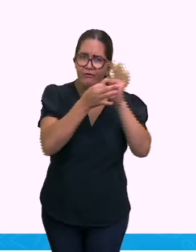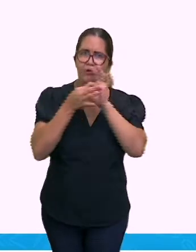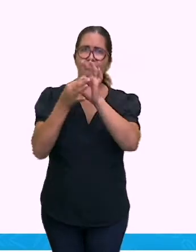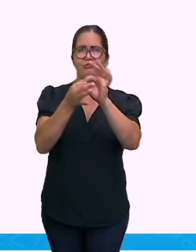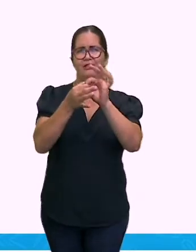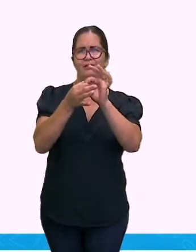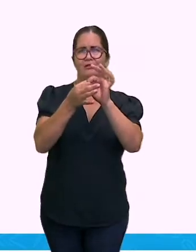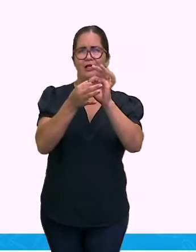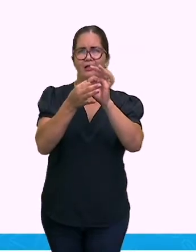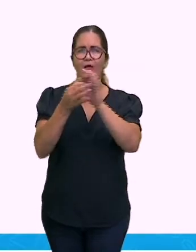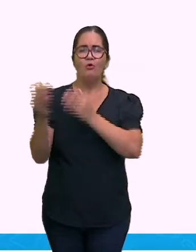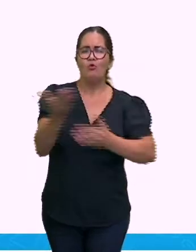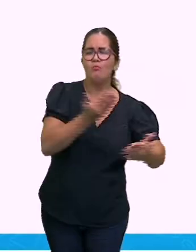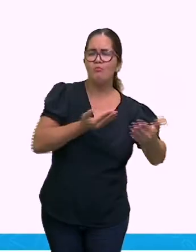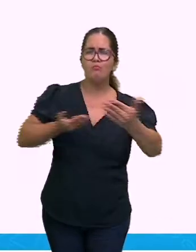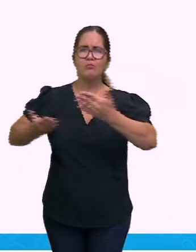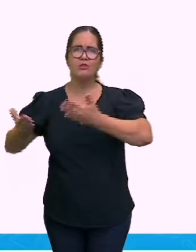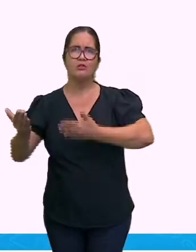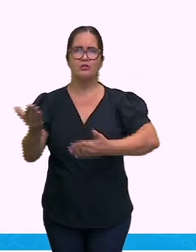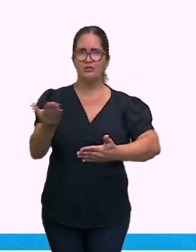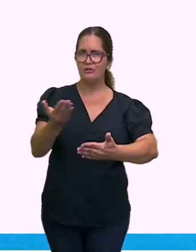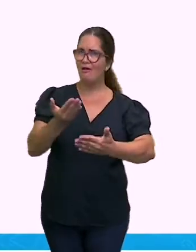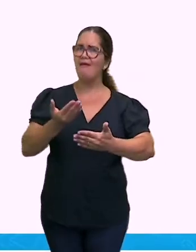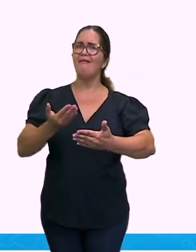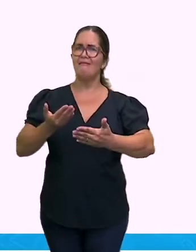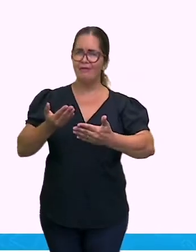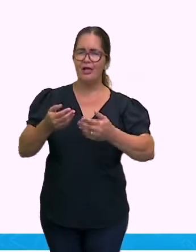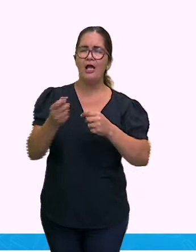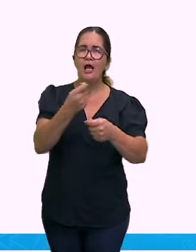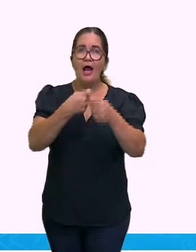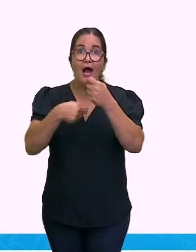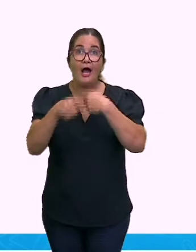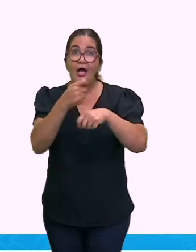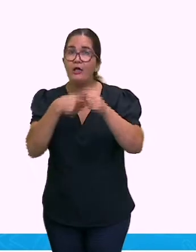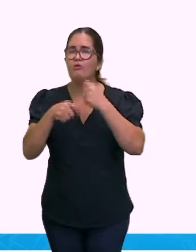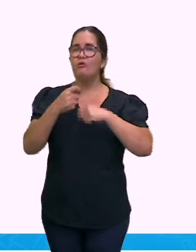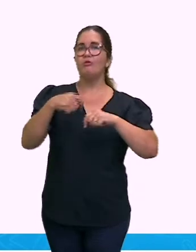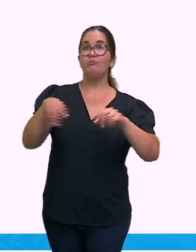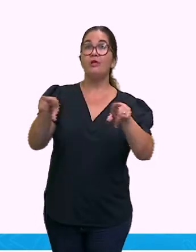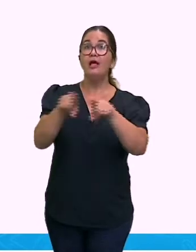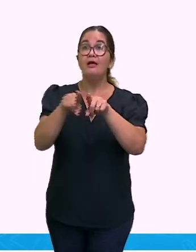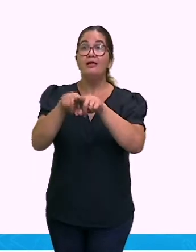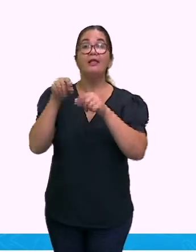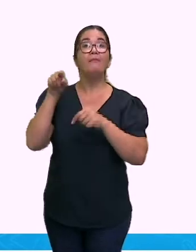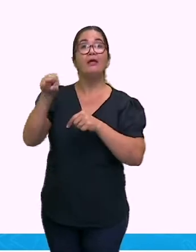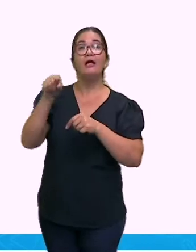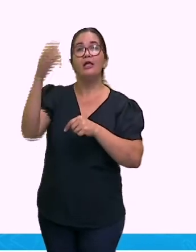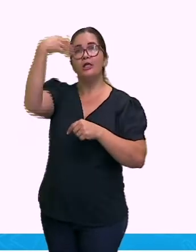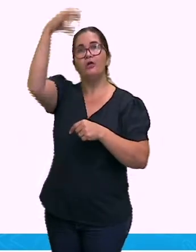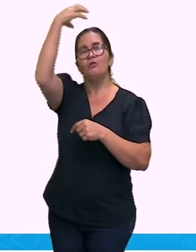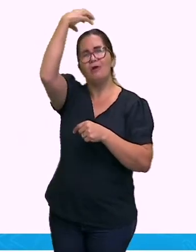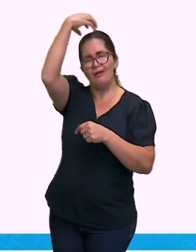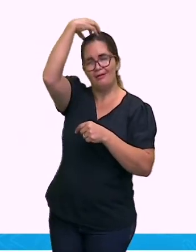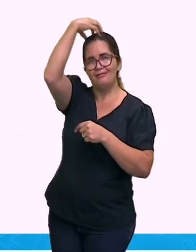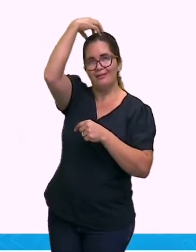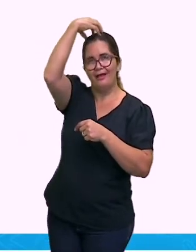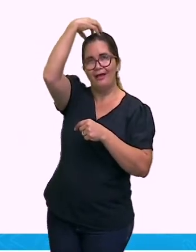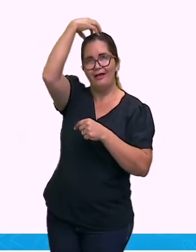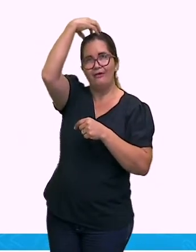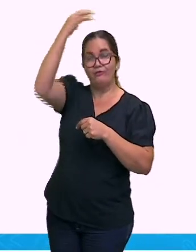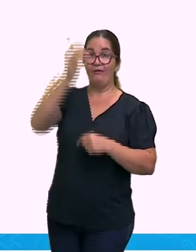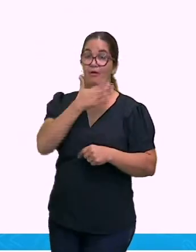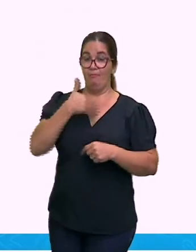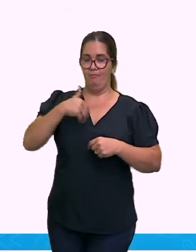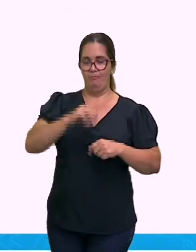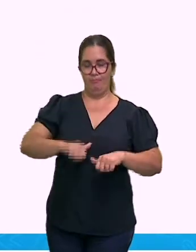da burguesia e sustentava a nobreza, como havia falado. Não